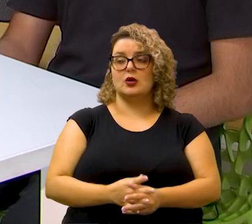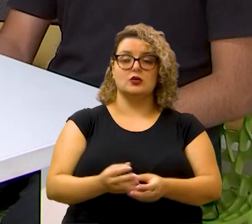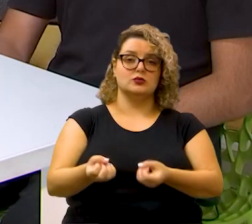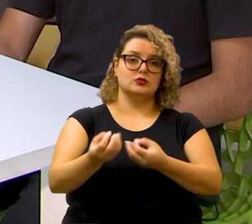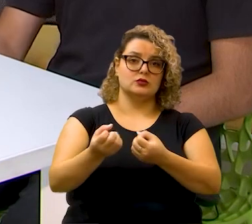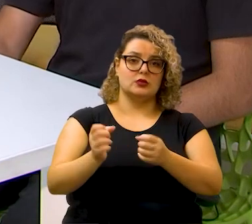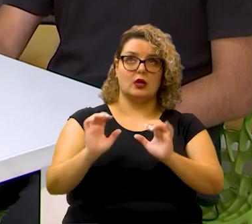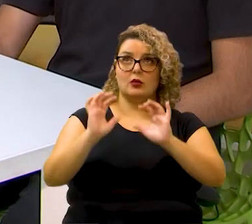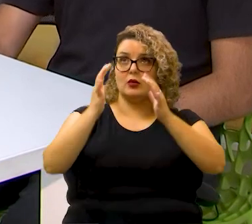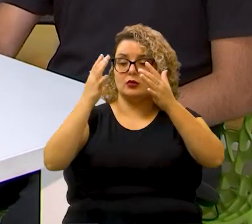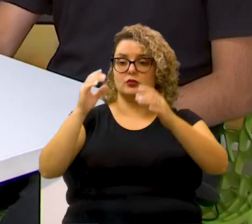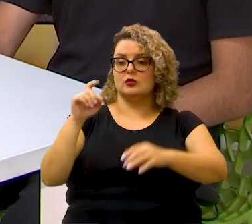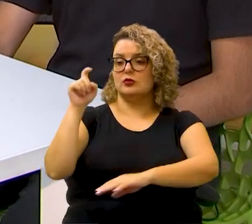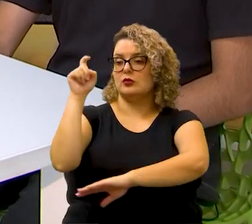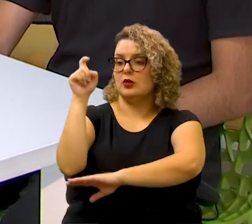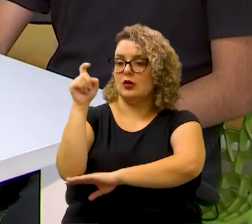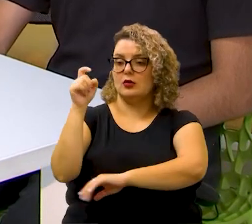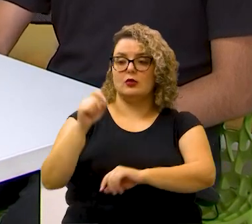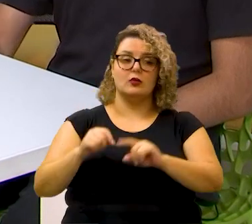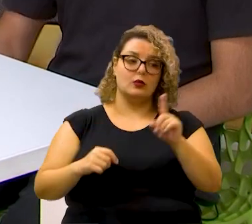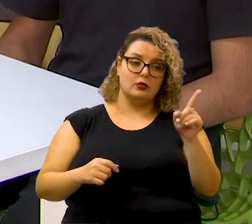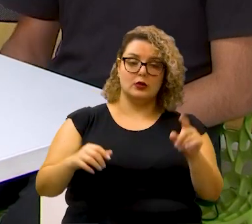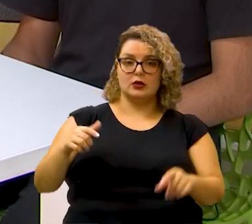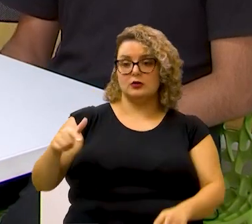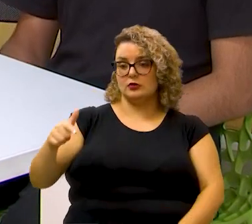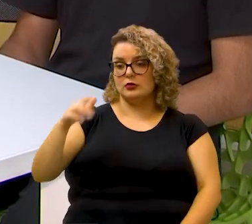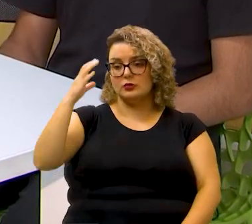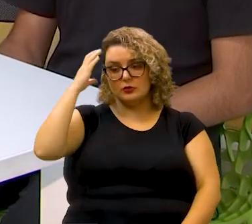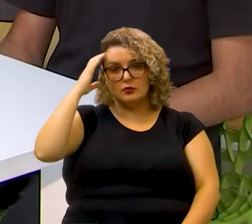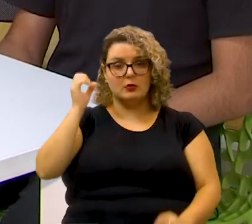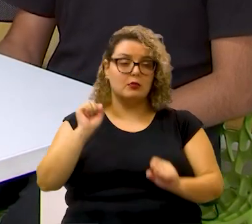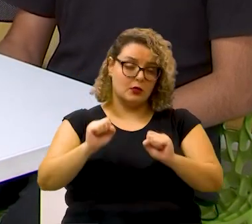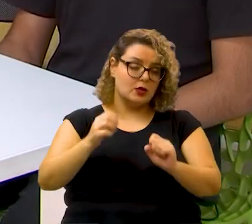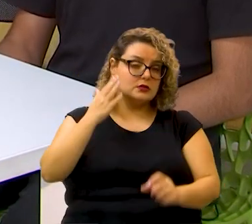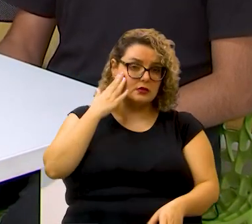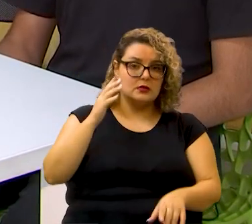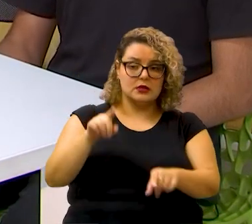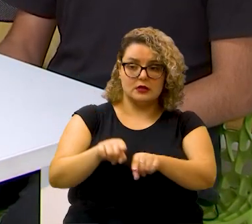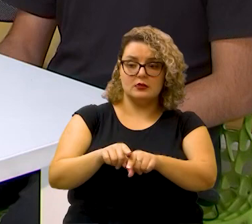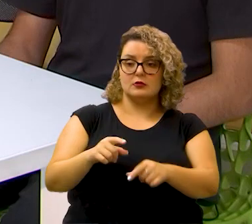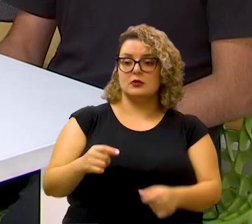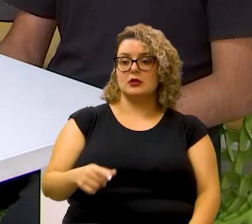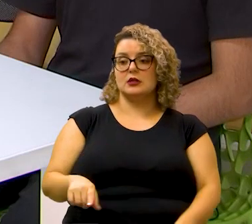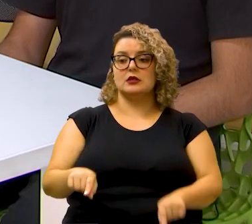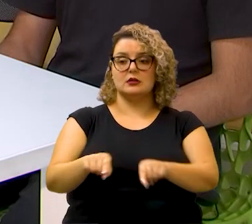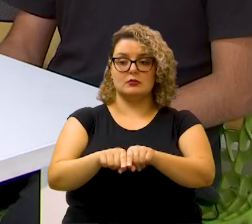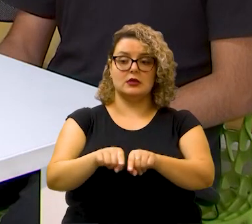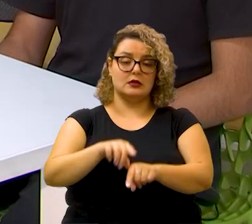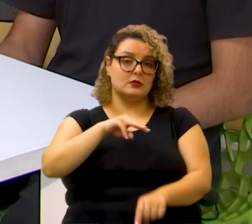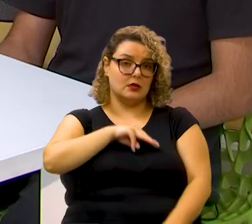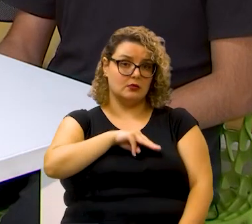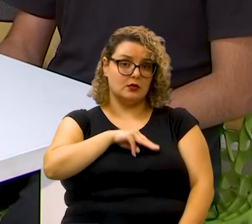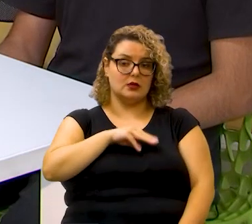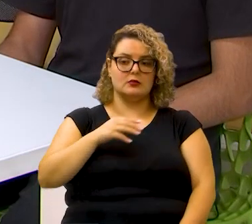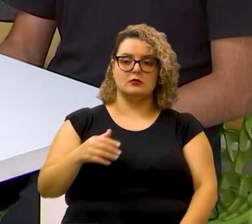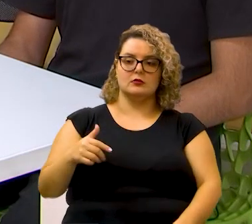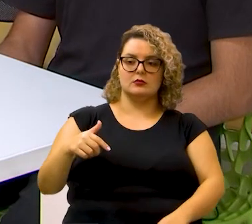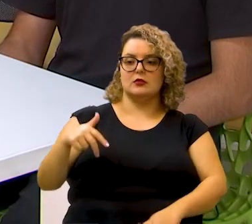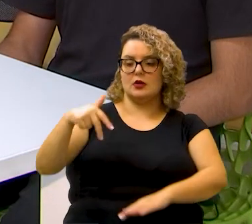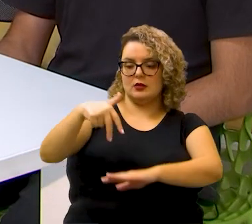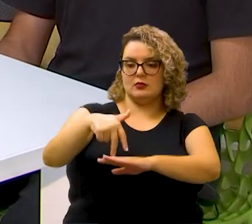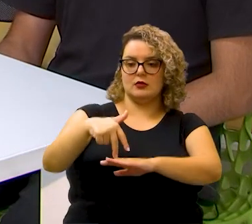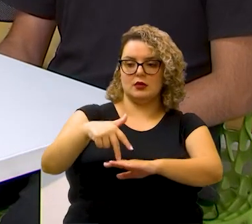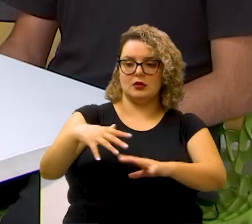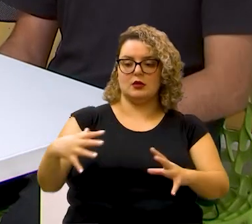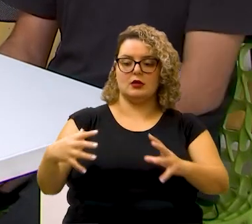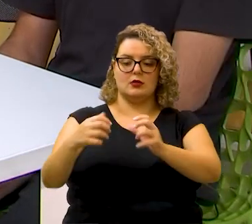os dados climáticos aqui do Cambuí ou lá do Taquaral, você pode saber também. E também tem essa adição de que você pode entrar num campo